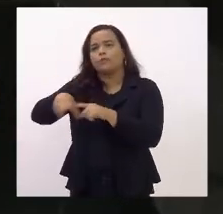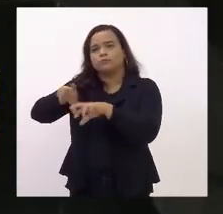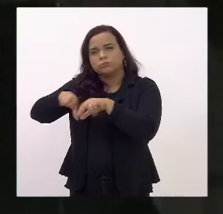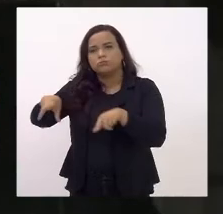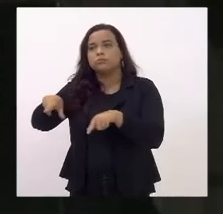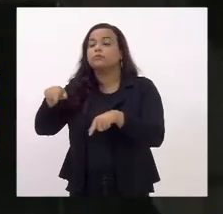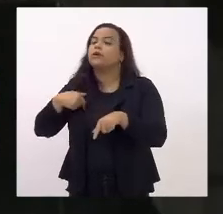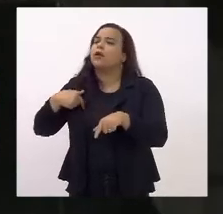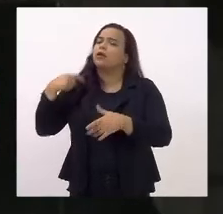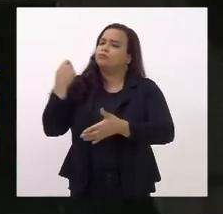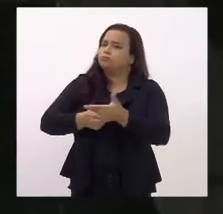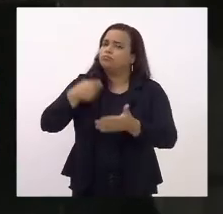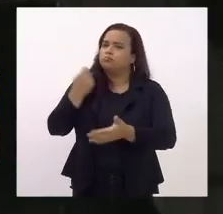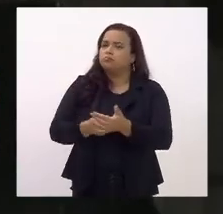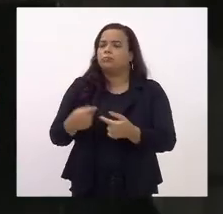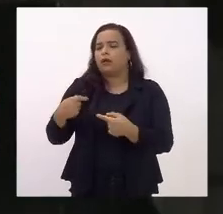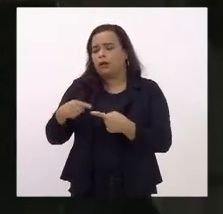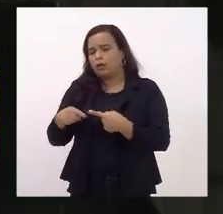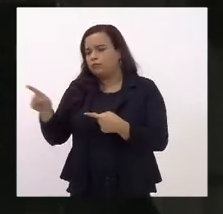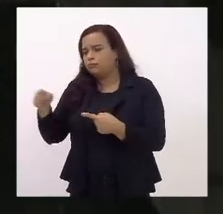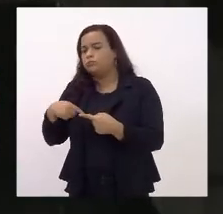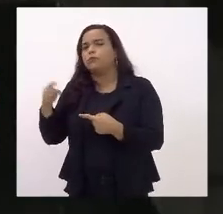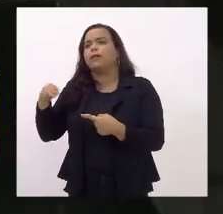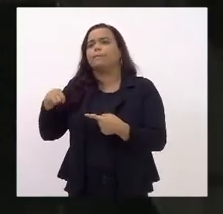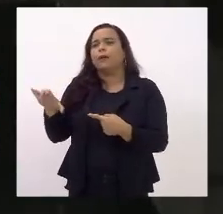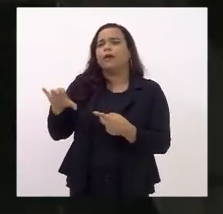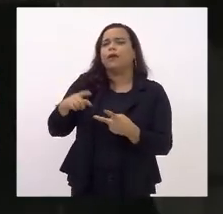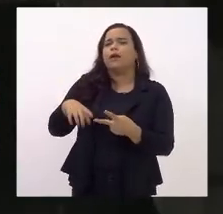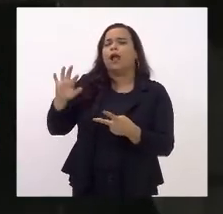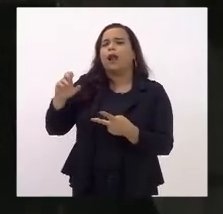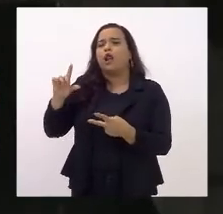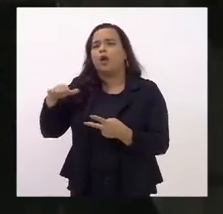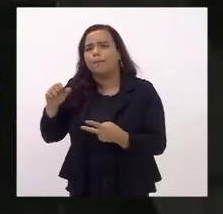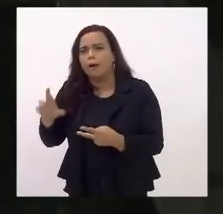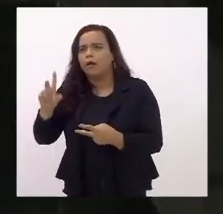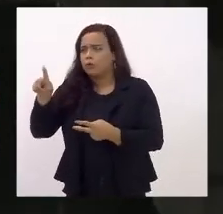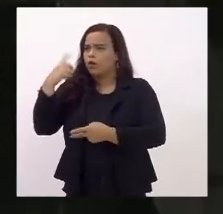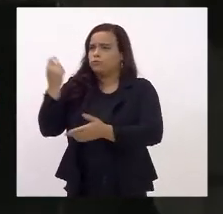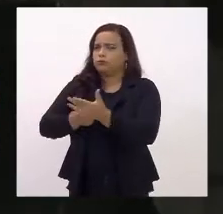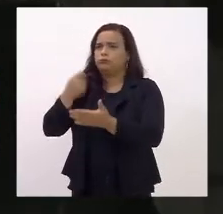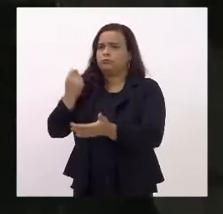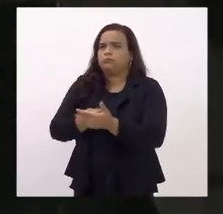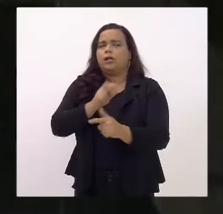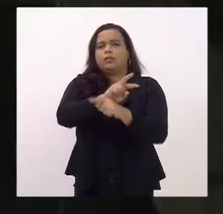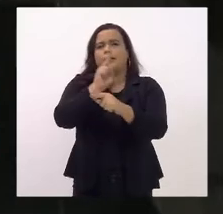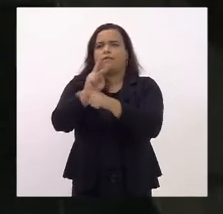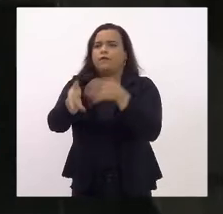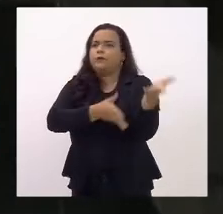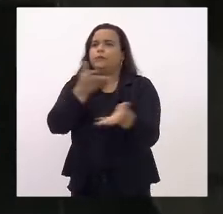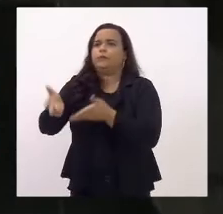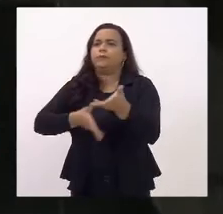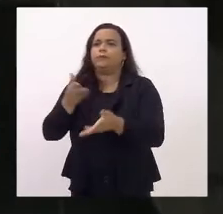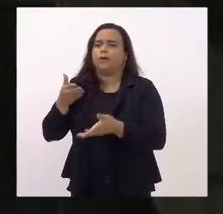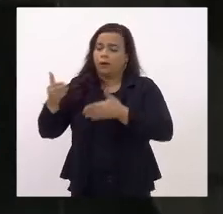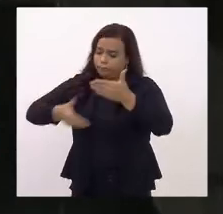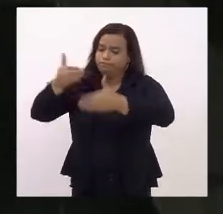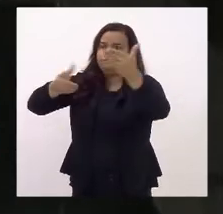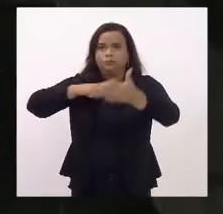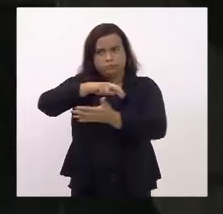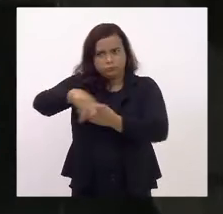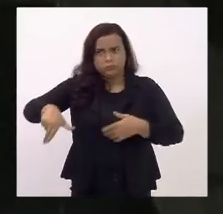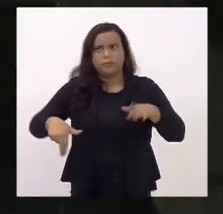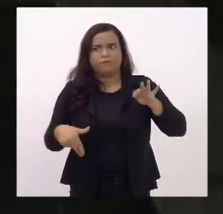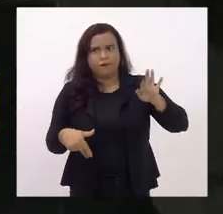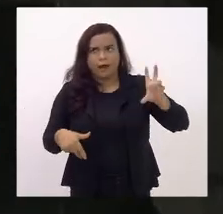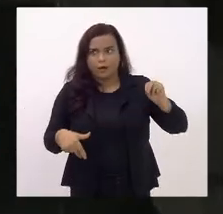deputado Carlos Mink, o deputado Eliomar Coelho, entre outros e outras parlamentares, com avanços importantes, Flávio, Quero aqui fazer